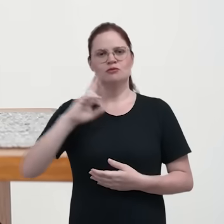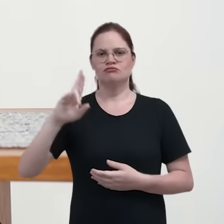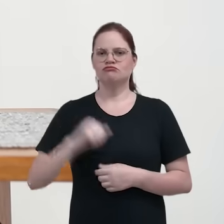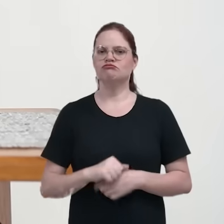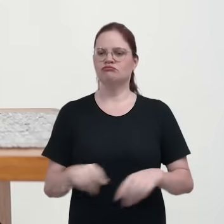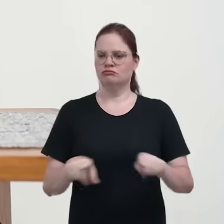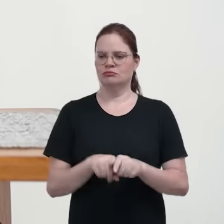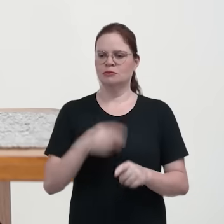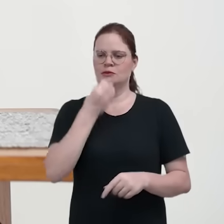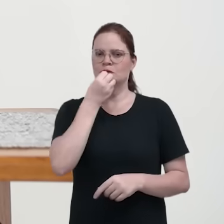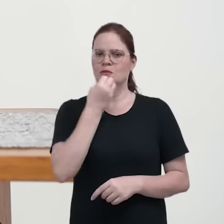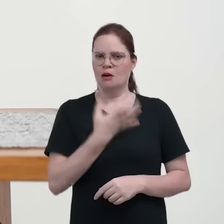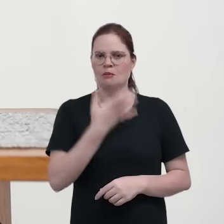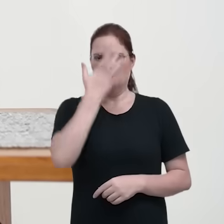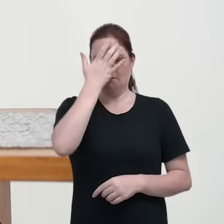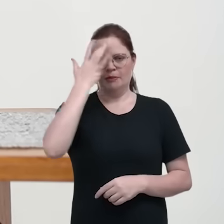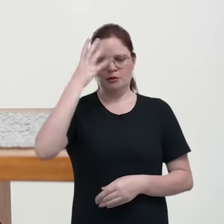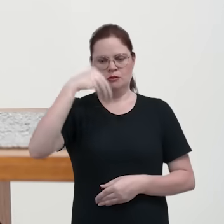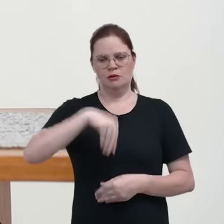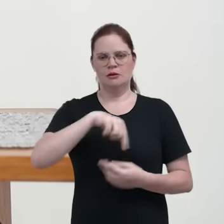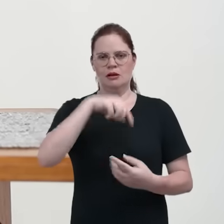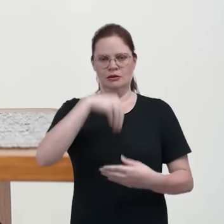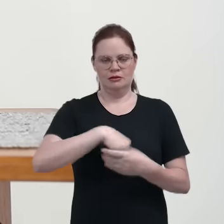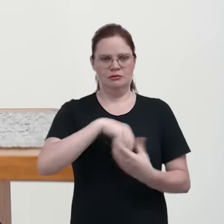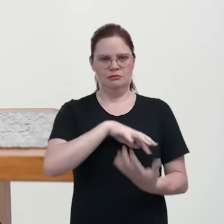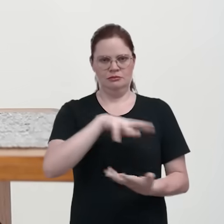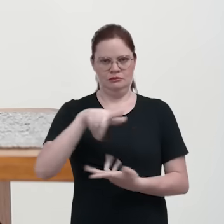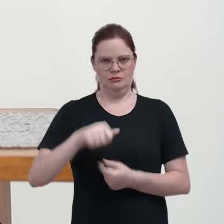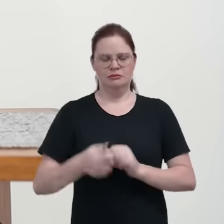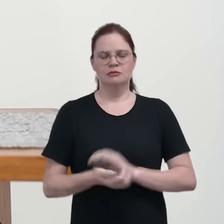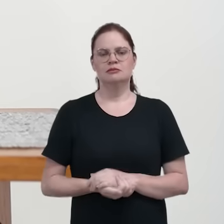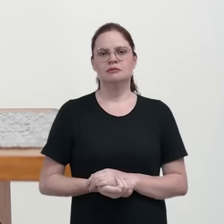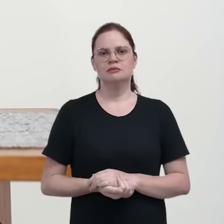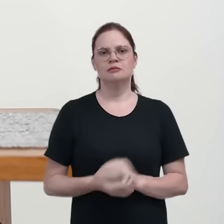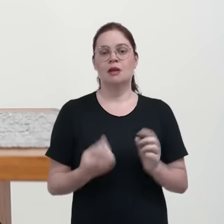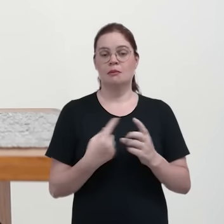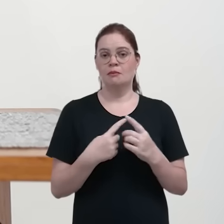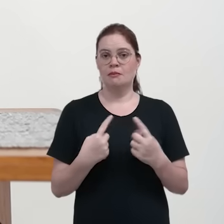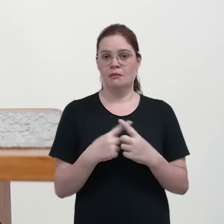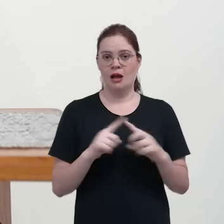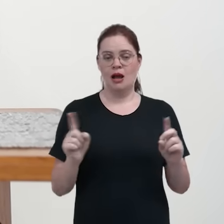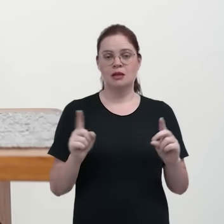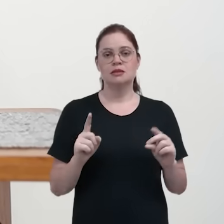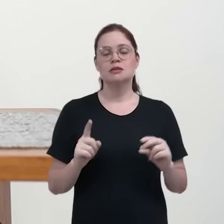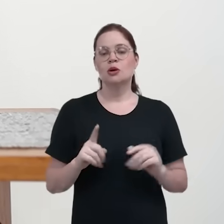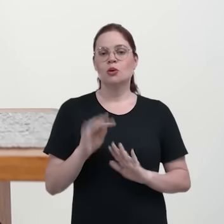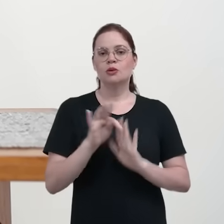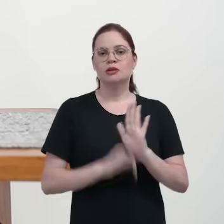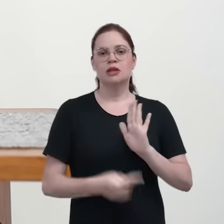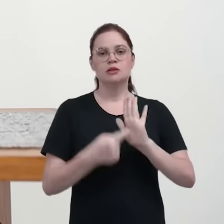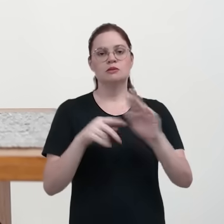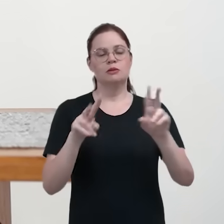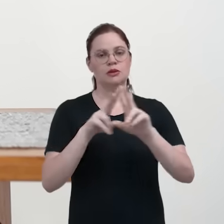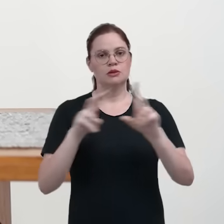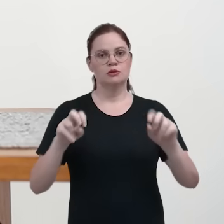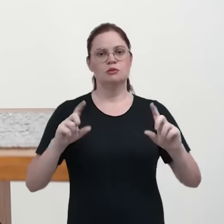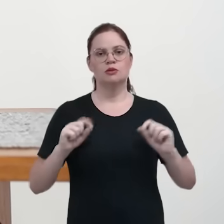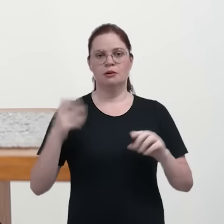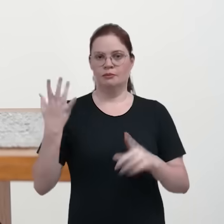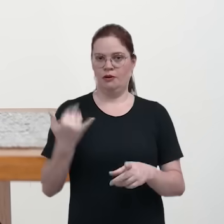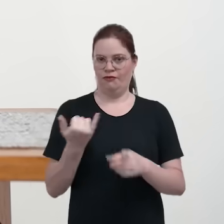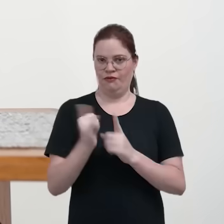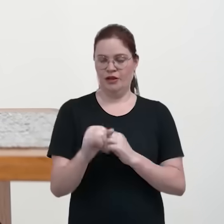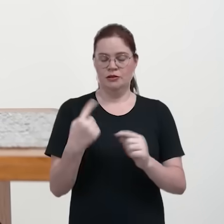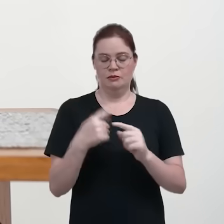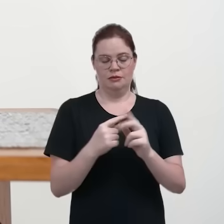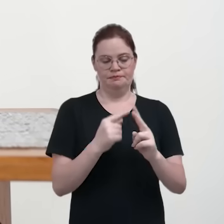servir ao Senhor e a ser também um bom cidadão na terra. Mas o texto aqui nos chama atenção para um aspecto